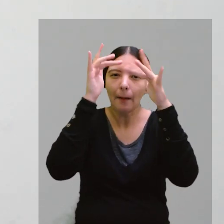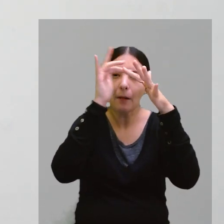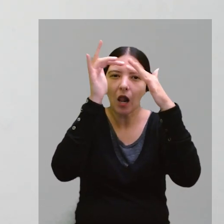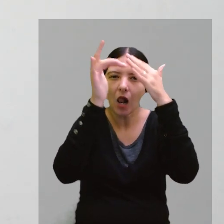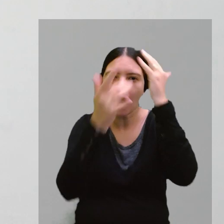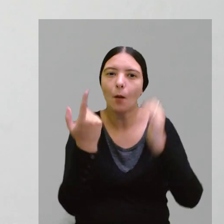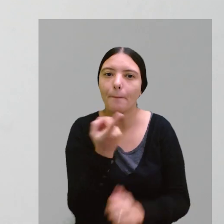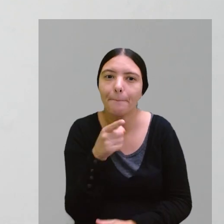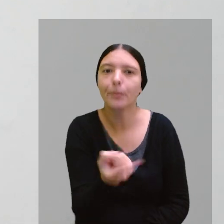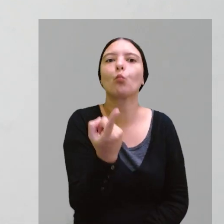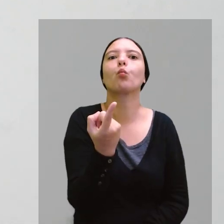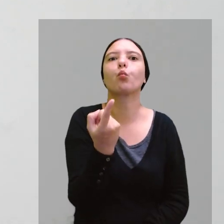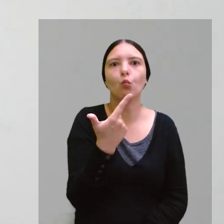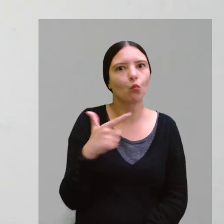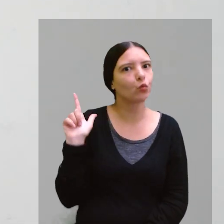1000 outros neurônios.